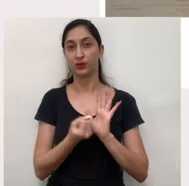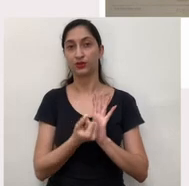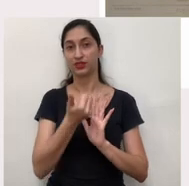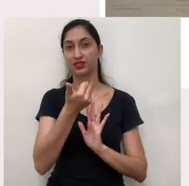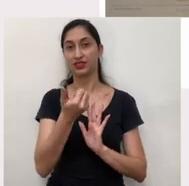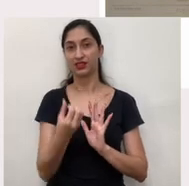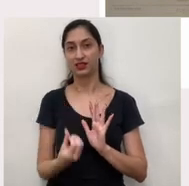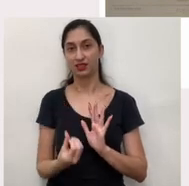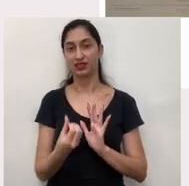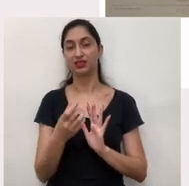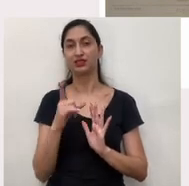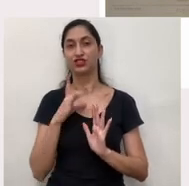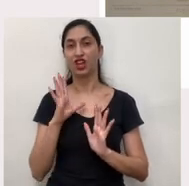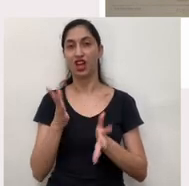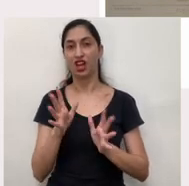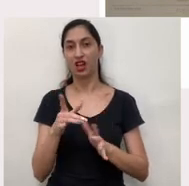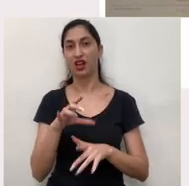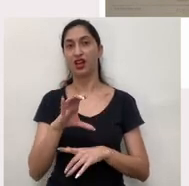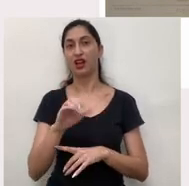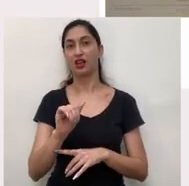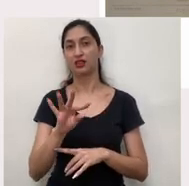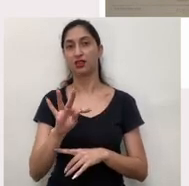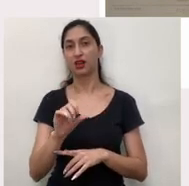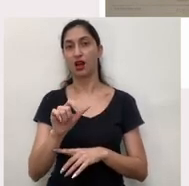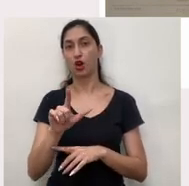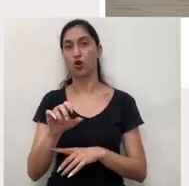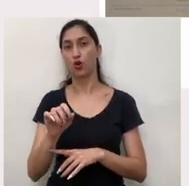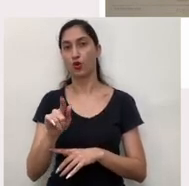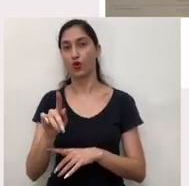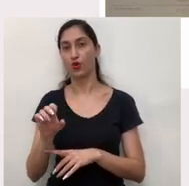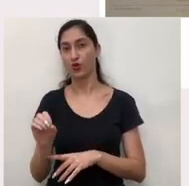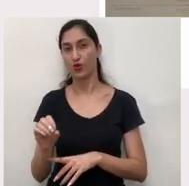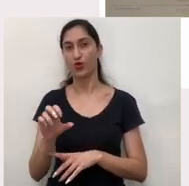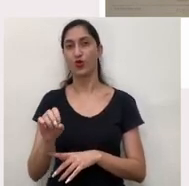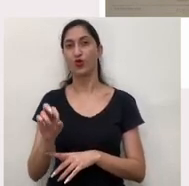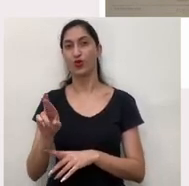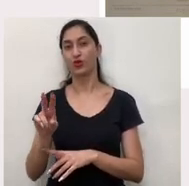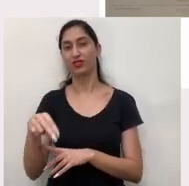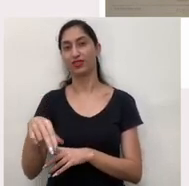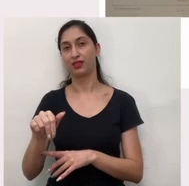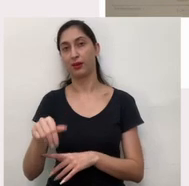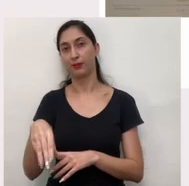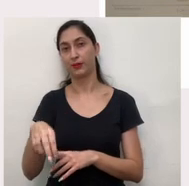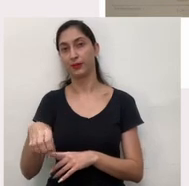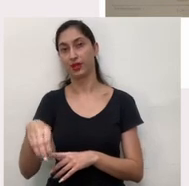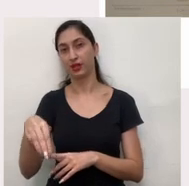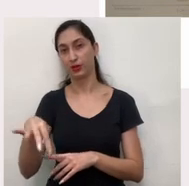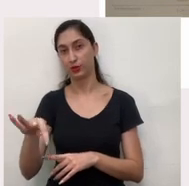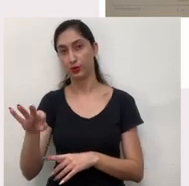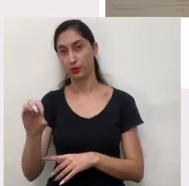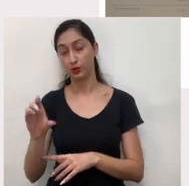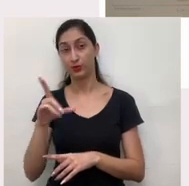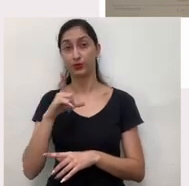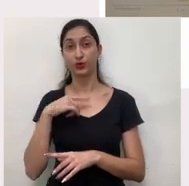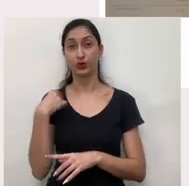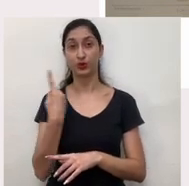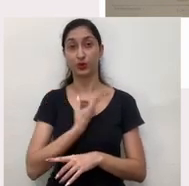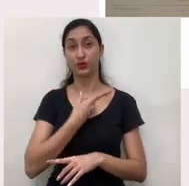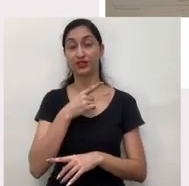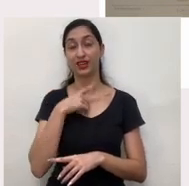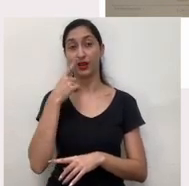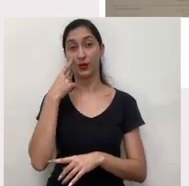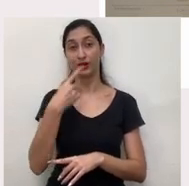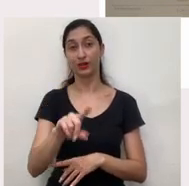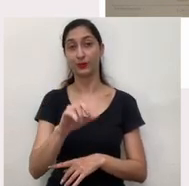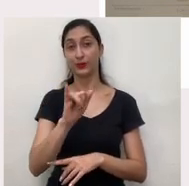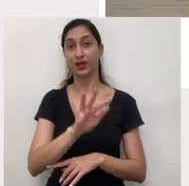há catálogos de ornamentos, né? Desde da tratadística da arquitetura, né? A gente tem essas imagens, né,